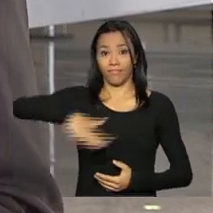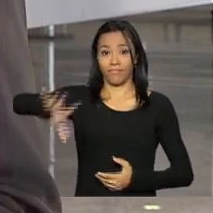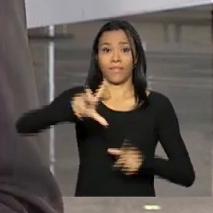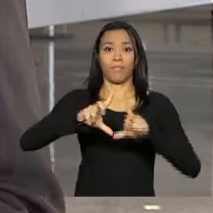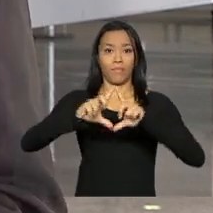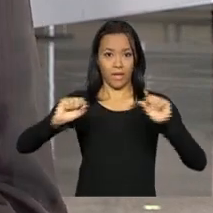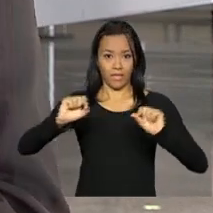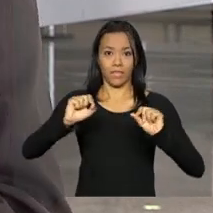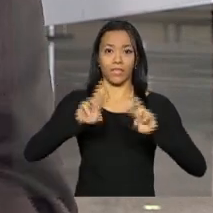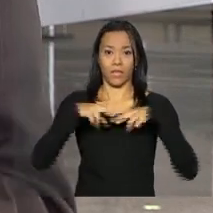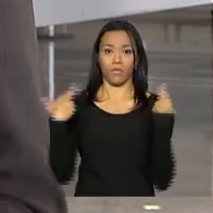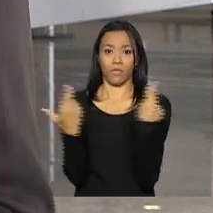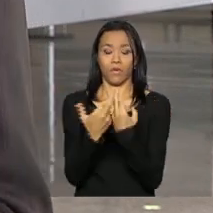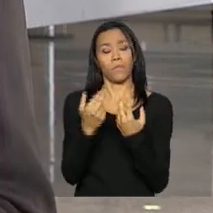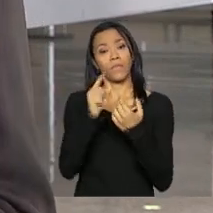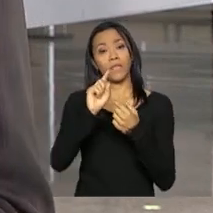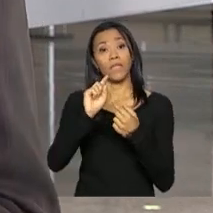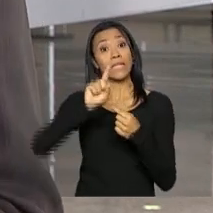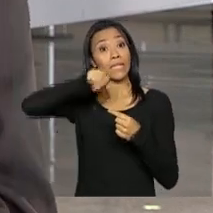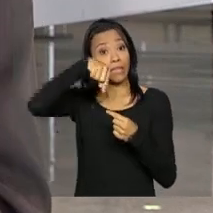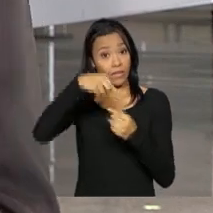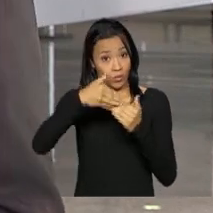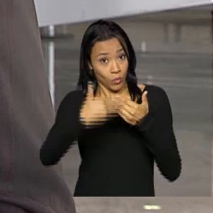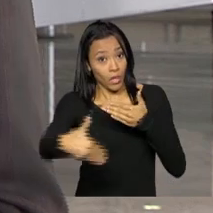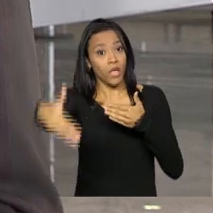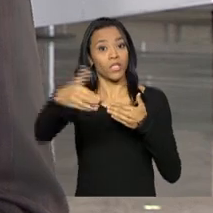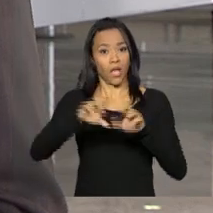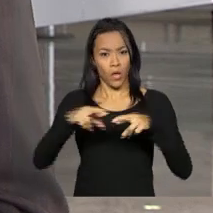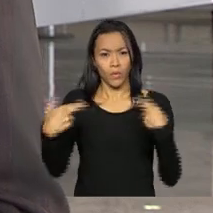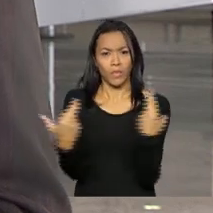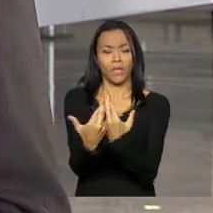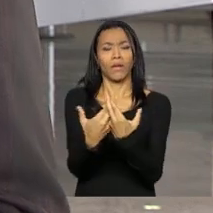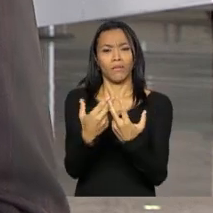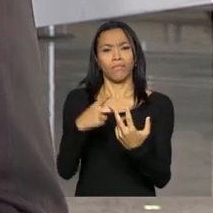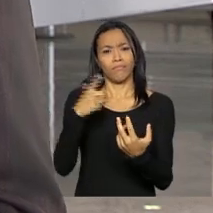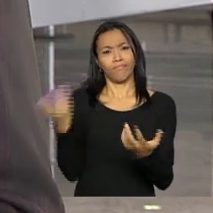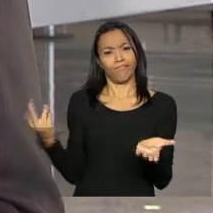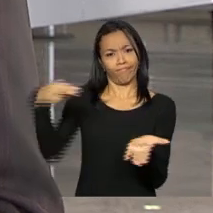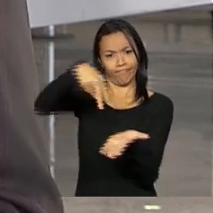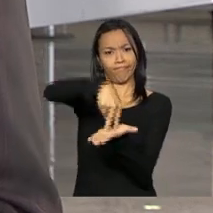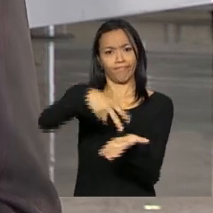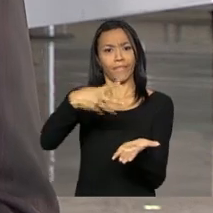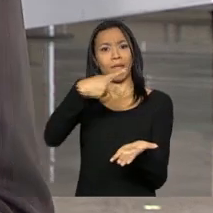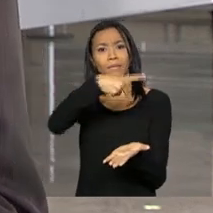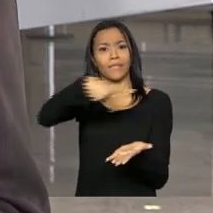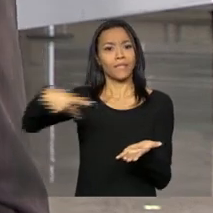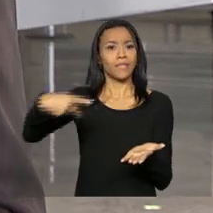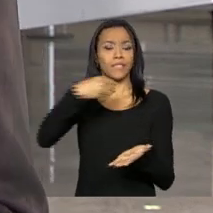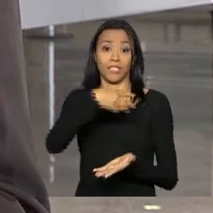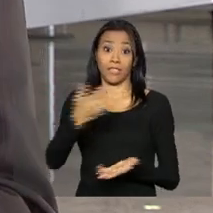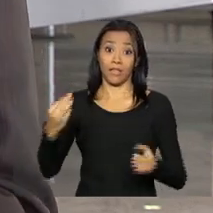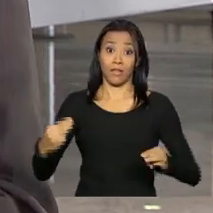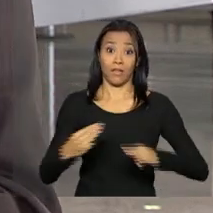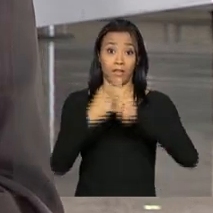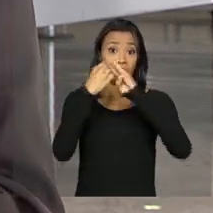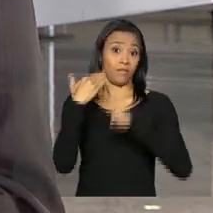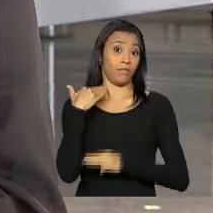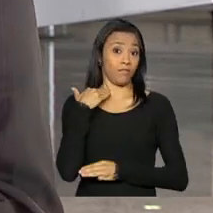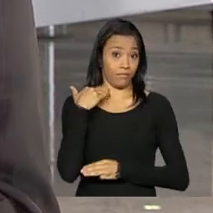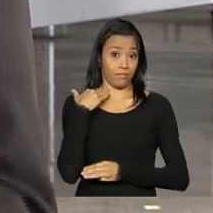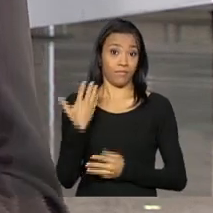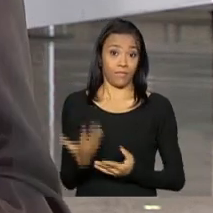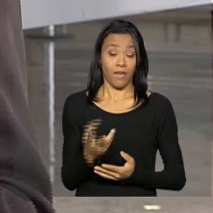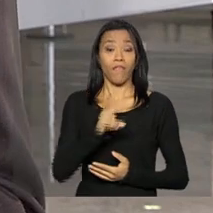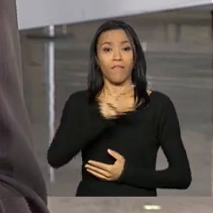aqui em Brasília. E durante essa reunião, que deve ter a presença da presidenta da Caixa, Miriam Belchior, vai ser lançado aí